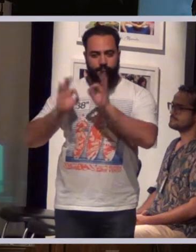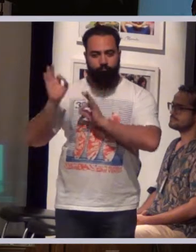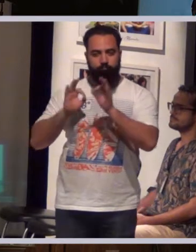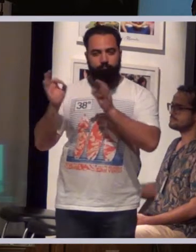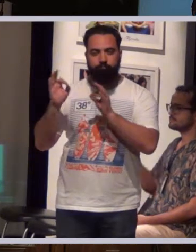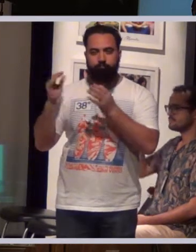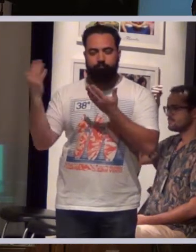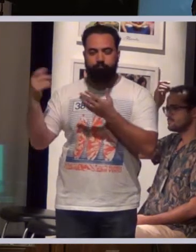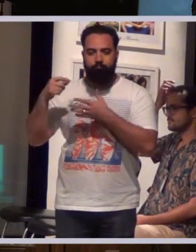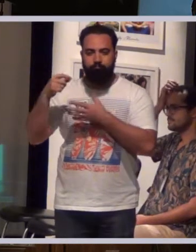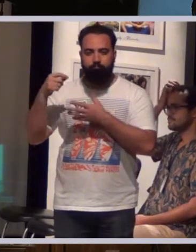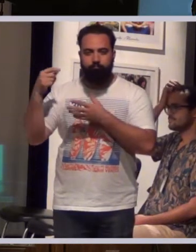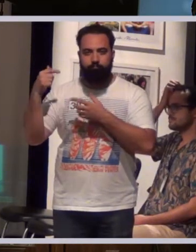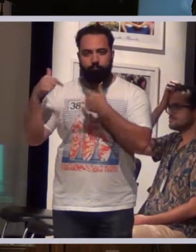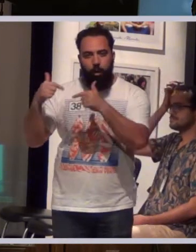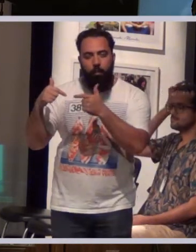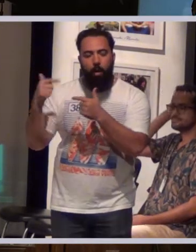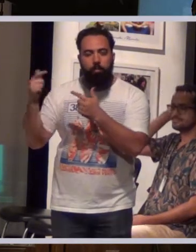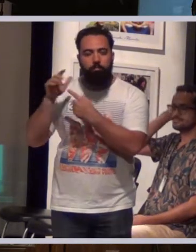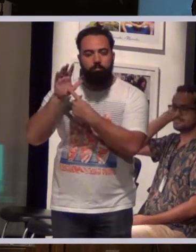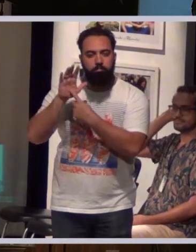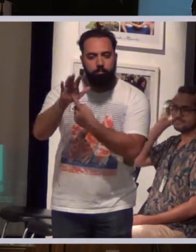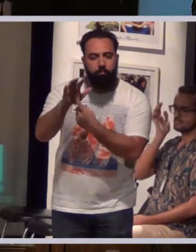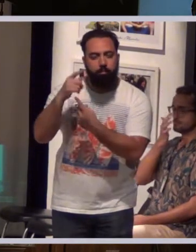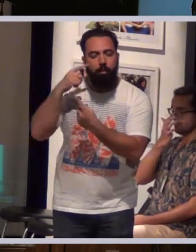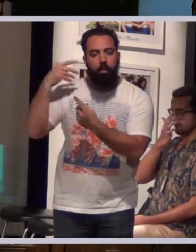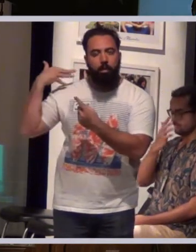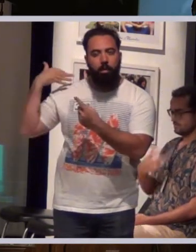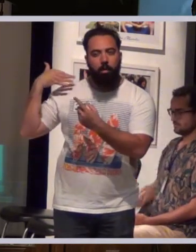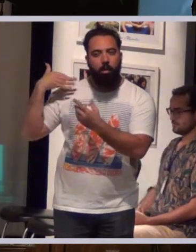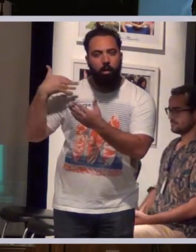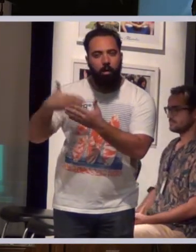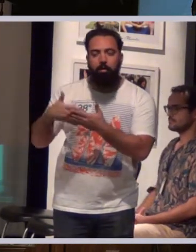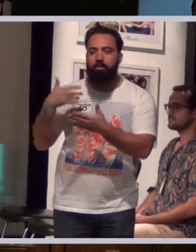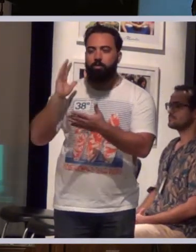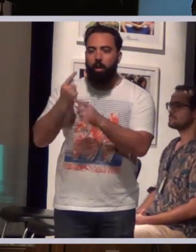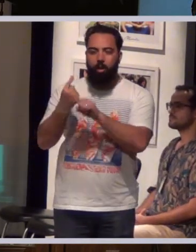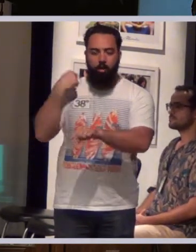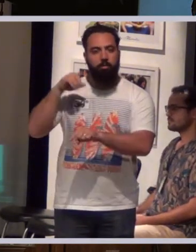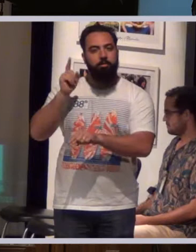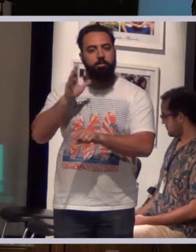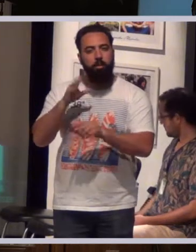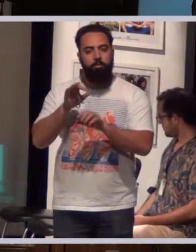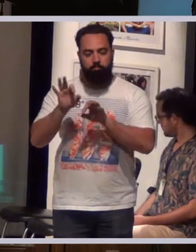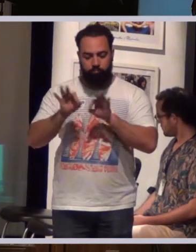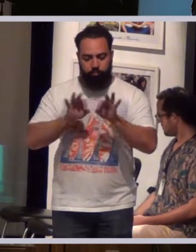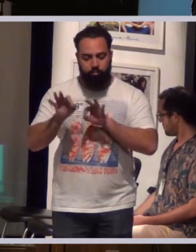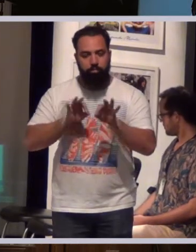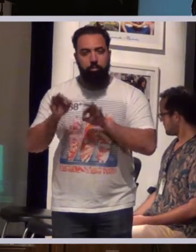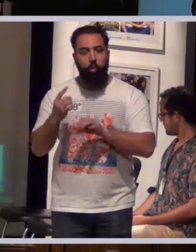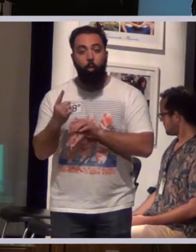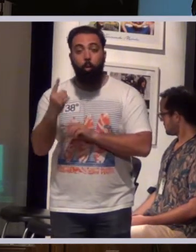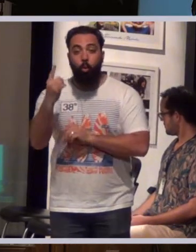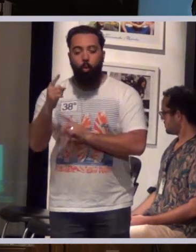trabalho, essa apresentação vem desse trabalho que eu tenho desenvolvido esse ano com um aluno que